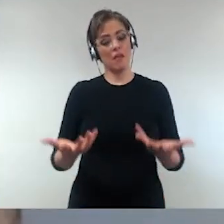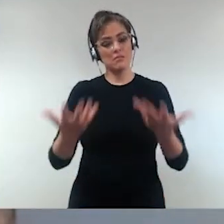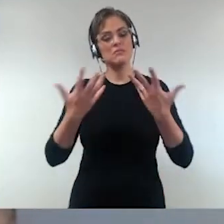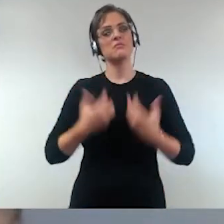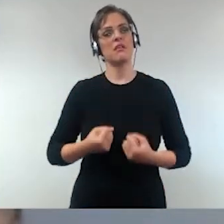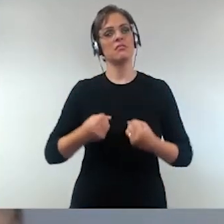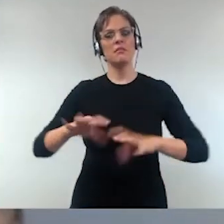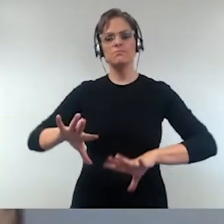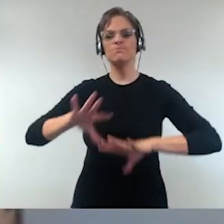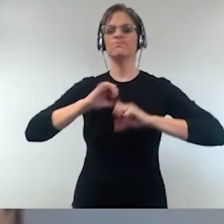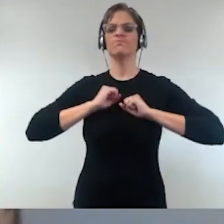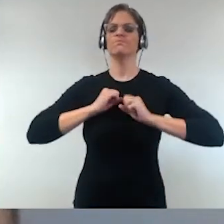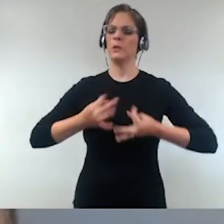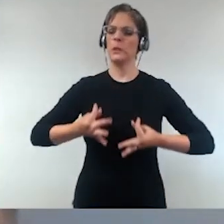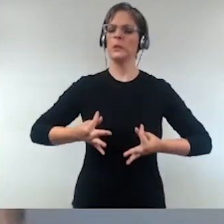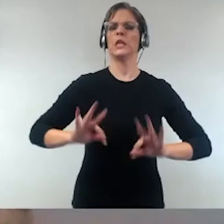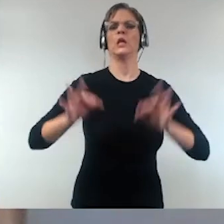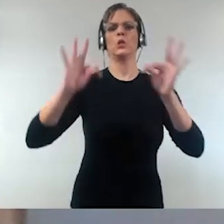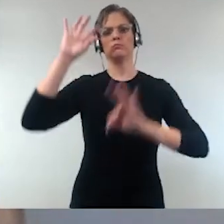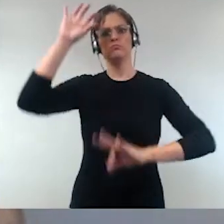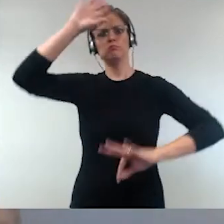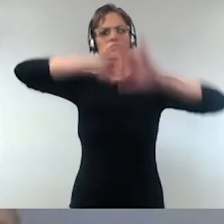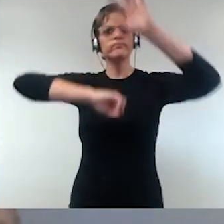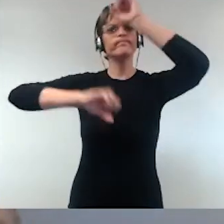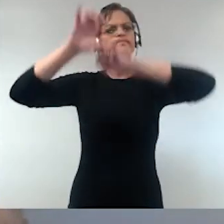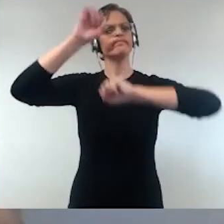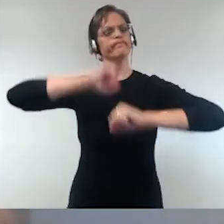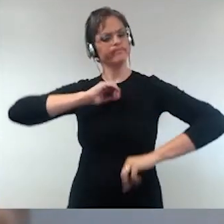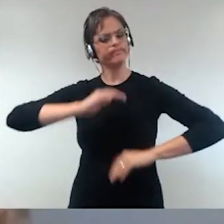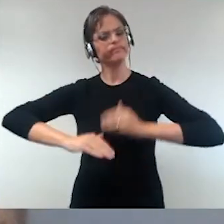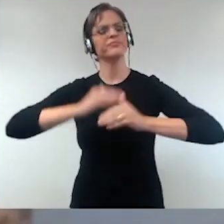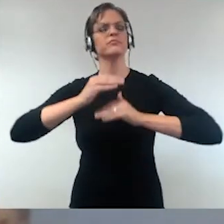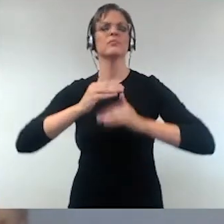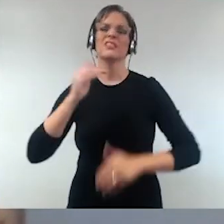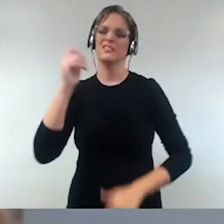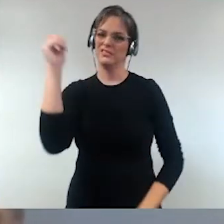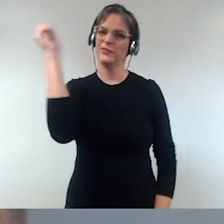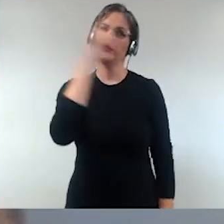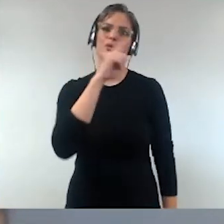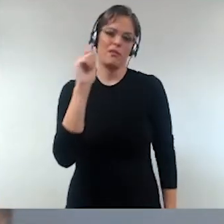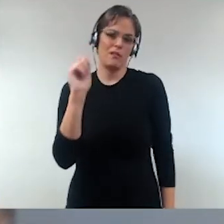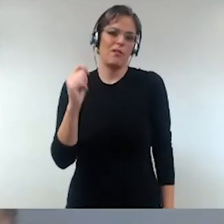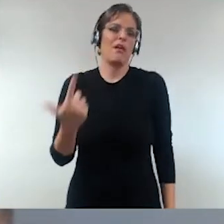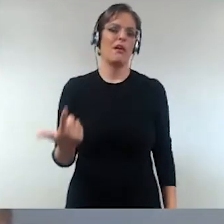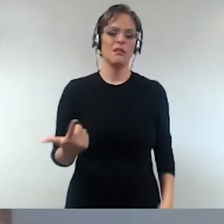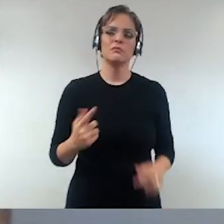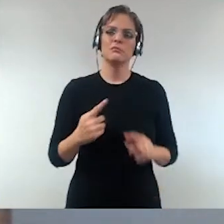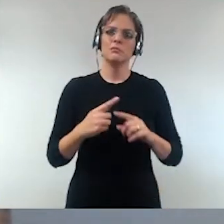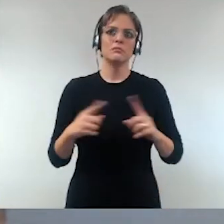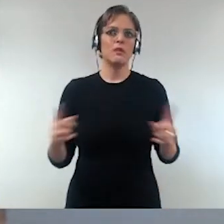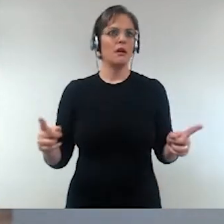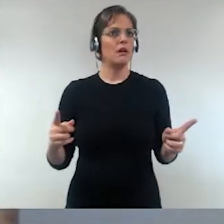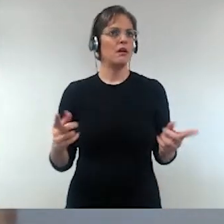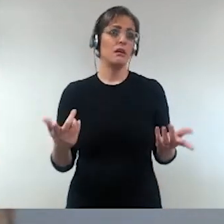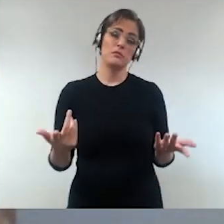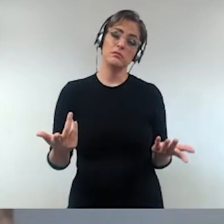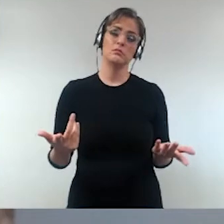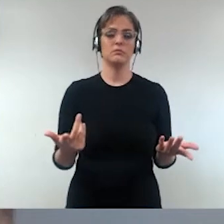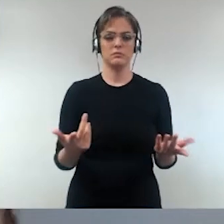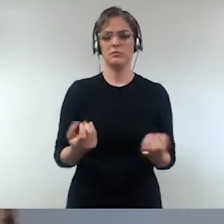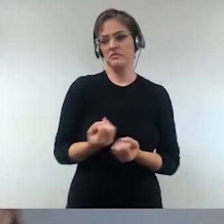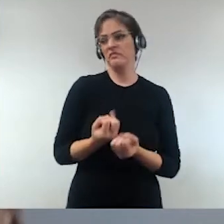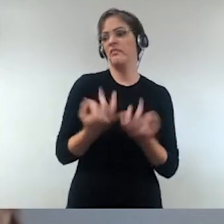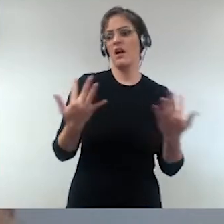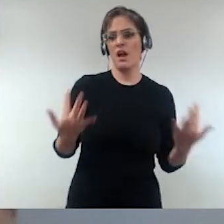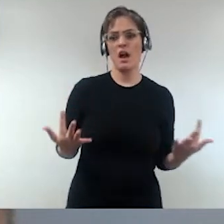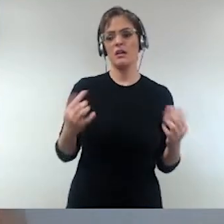apoderar de todos esses recursos tecnológicos, dominar a tecnologia. Claro que isso é uma dificuldade, mas, enfim, que eu acho que, na medida do possível, muitos de nós